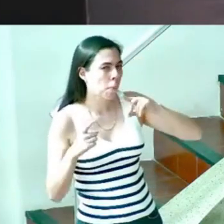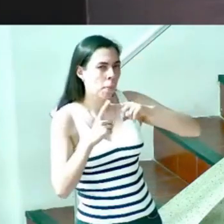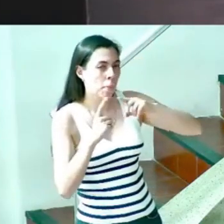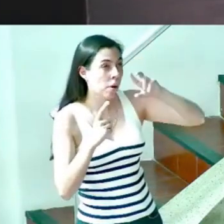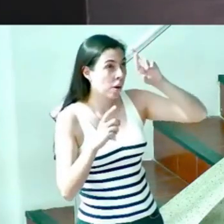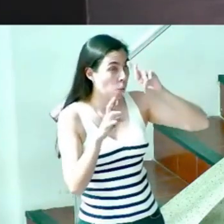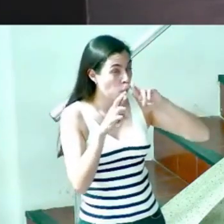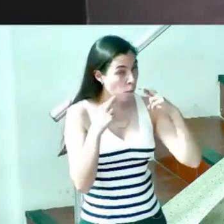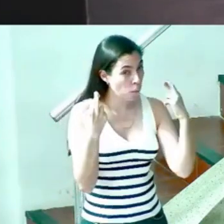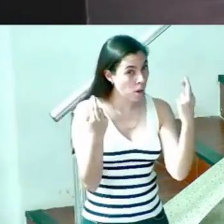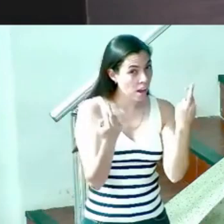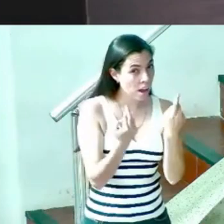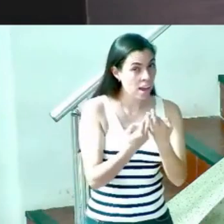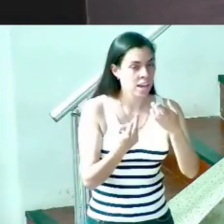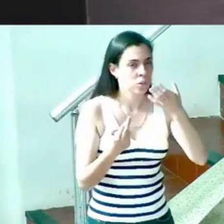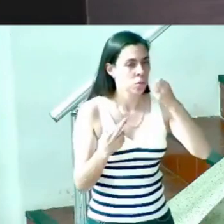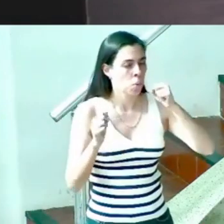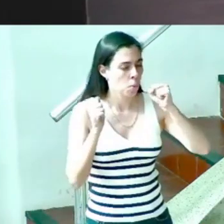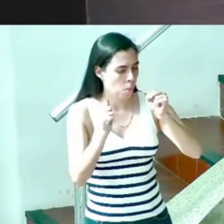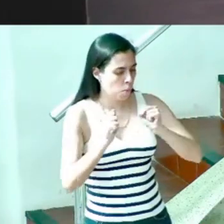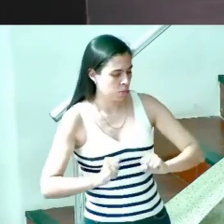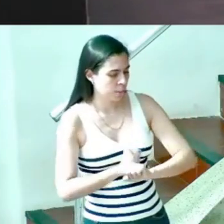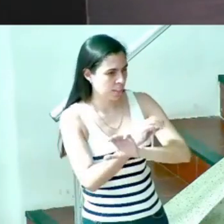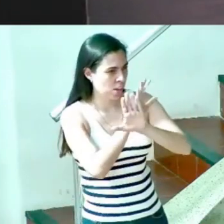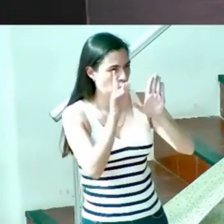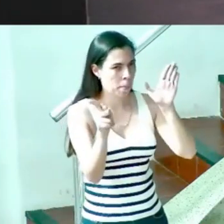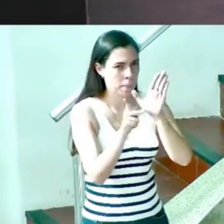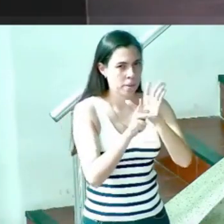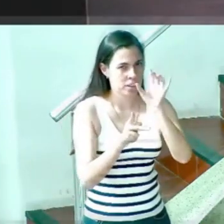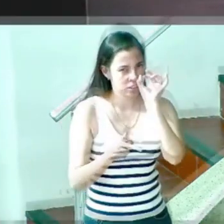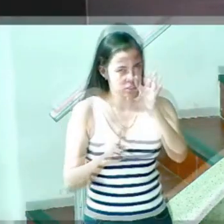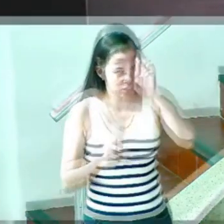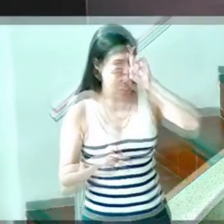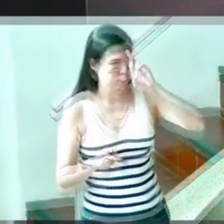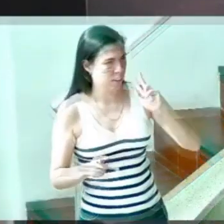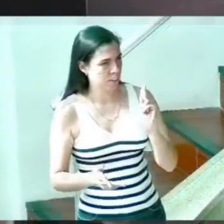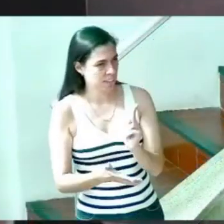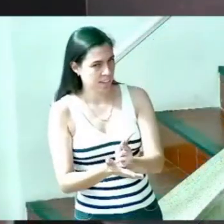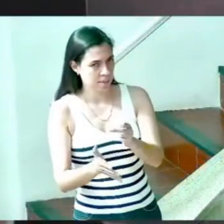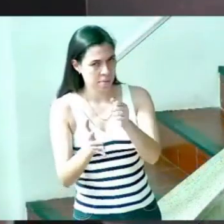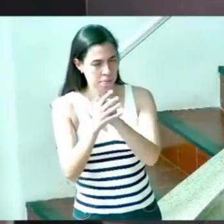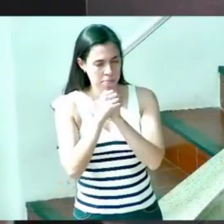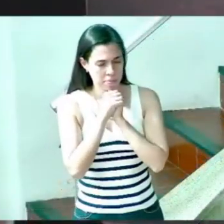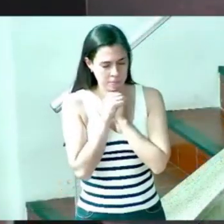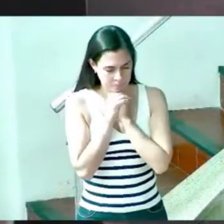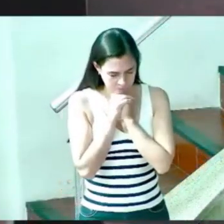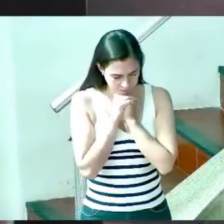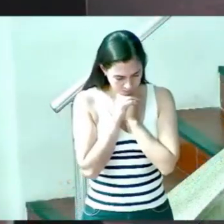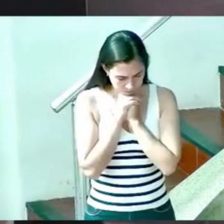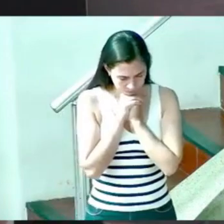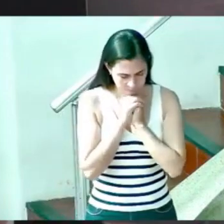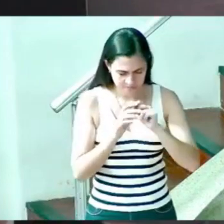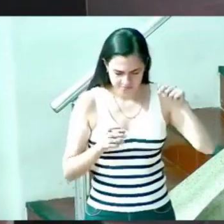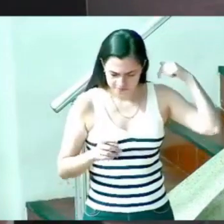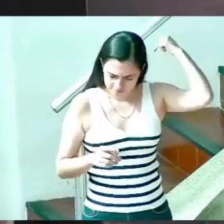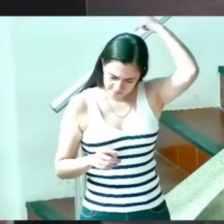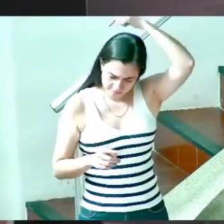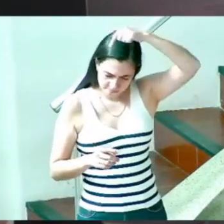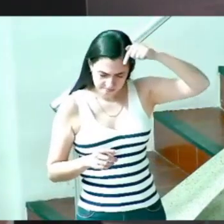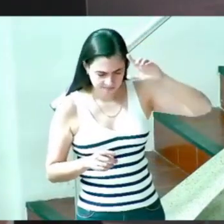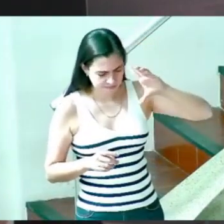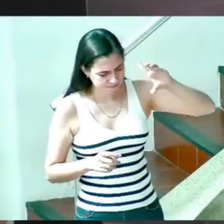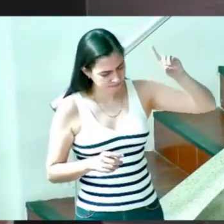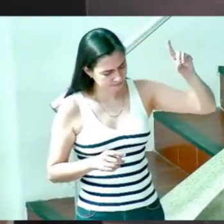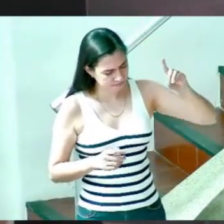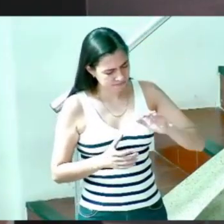o poder e a glória para sempre. Amém. Oremos, Santo Deus. Te pedimos que o Senhor